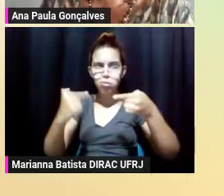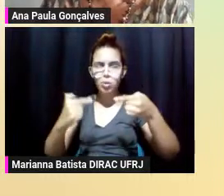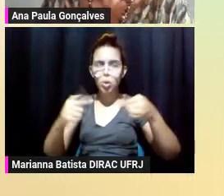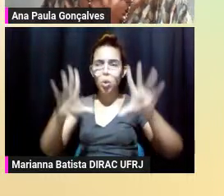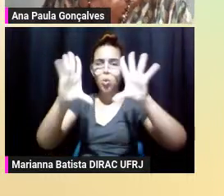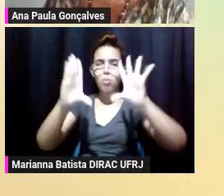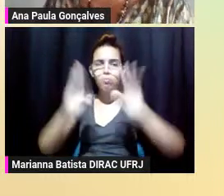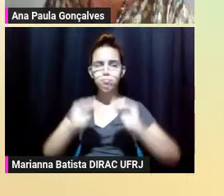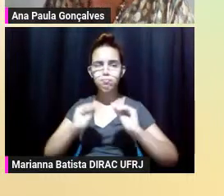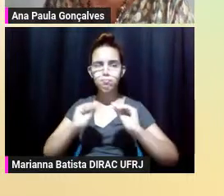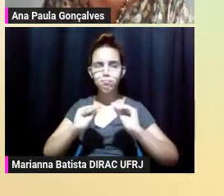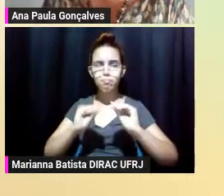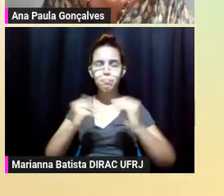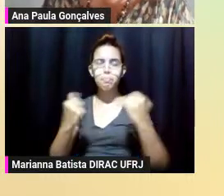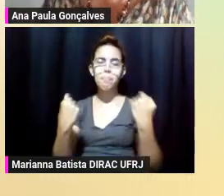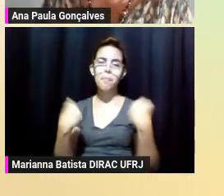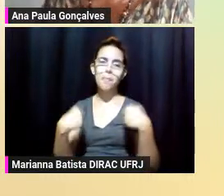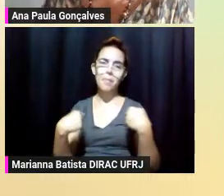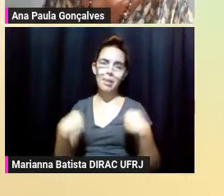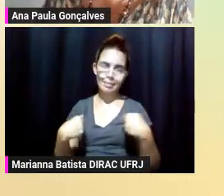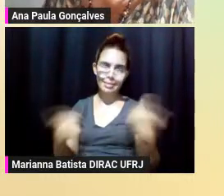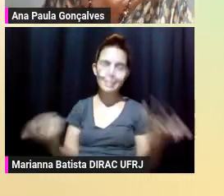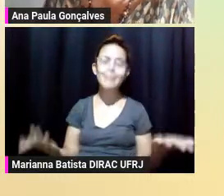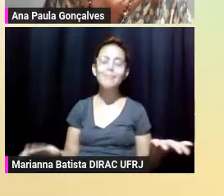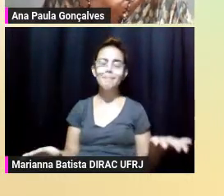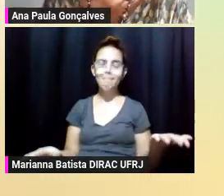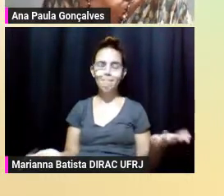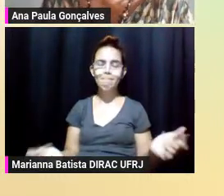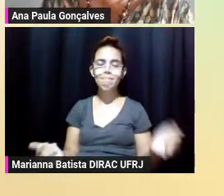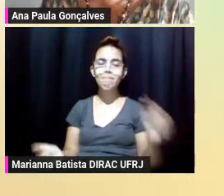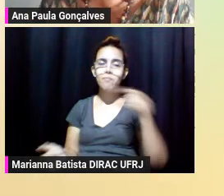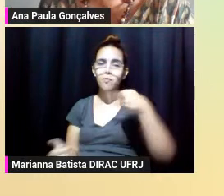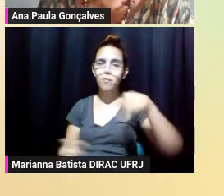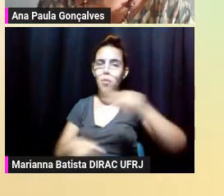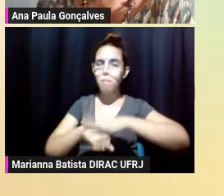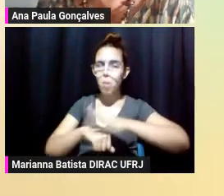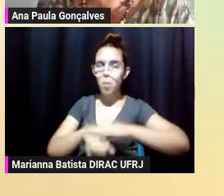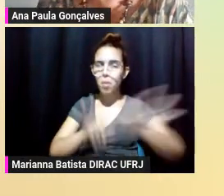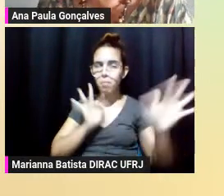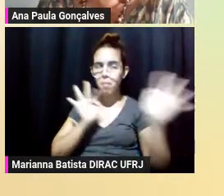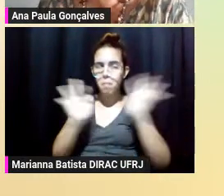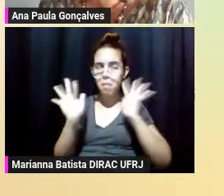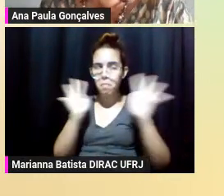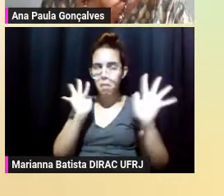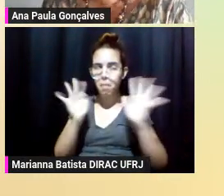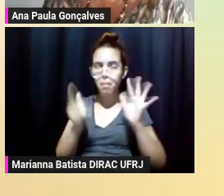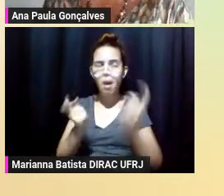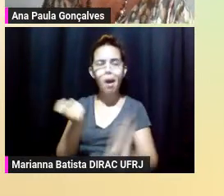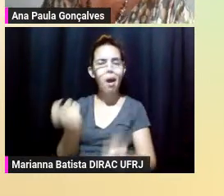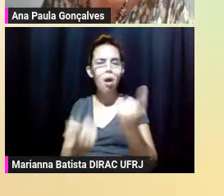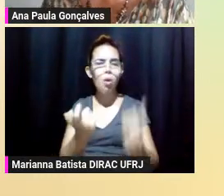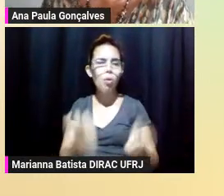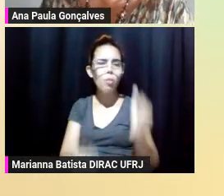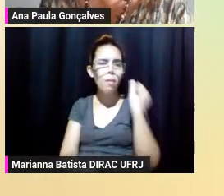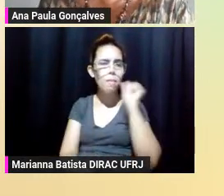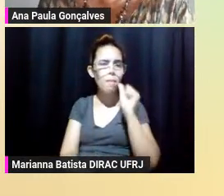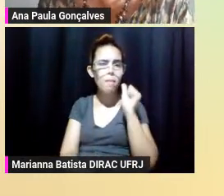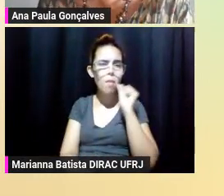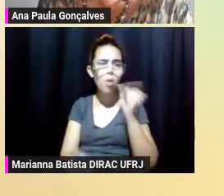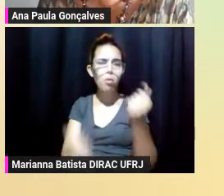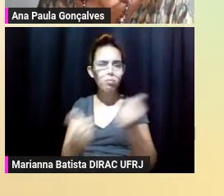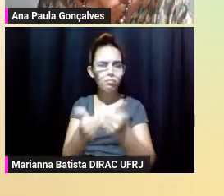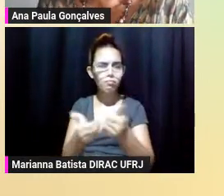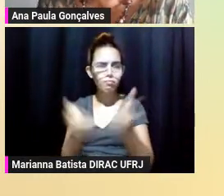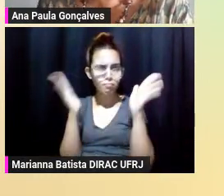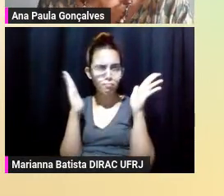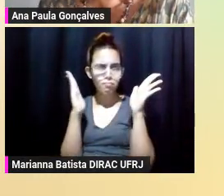transpor. Nisso tudo, eu preciso contar a história de algumas mulheres que abriram os caminhos para mim. A primeira delas, com